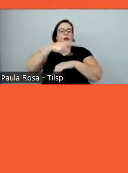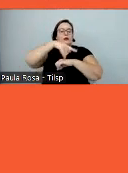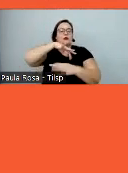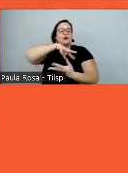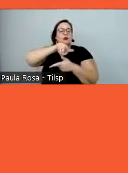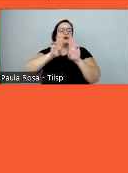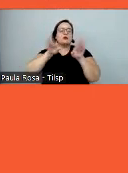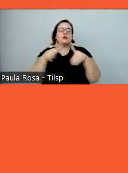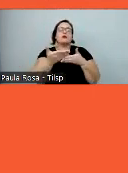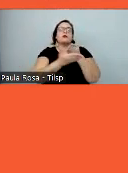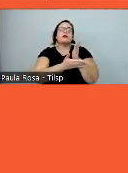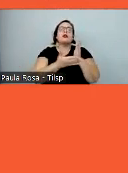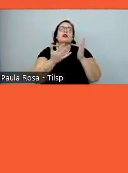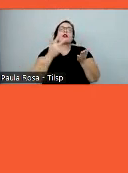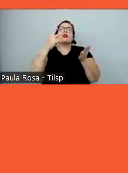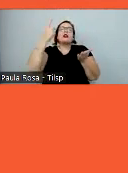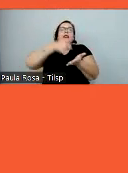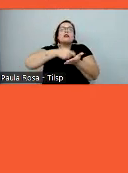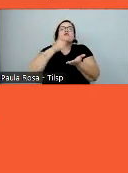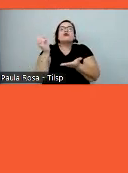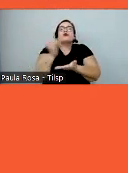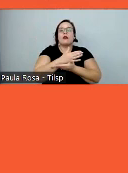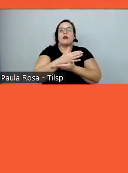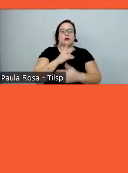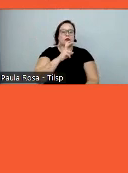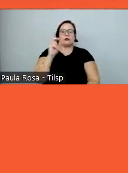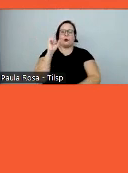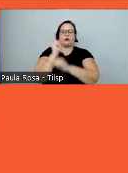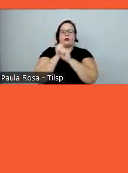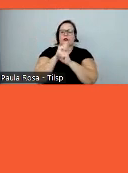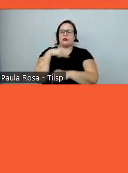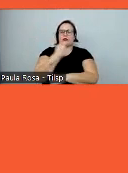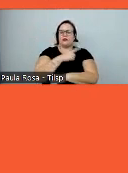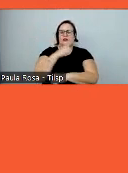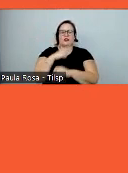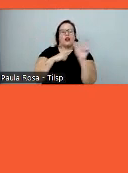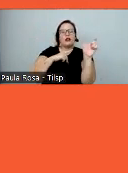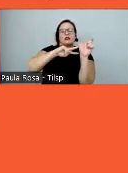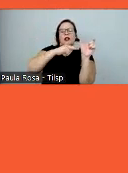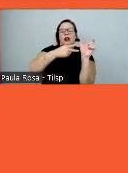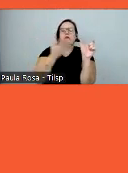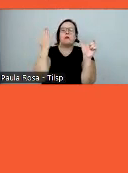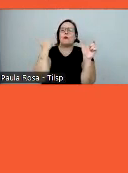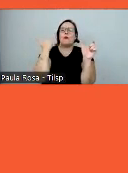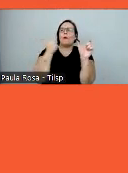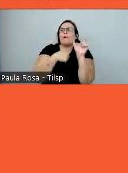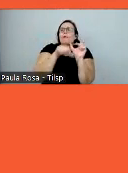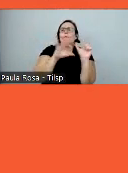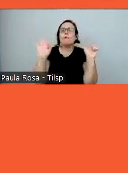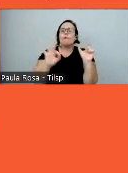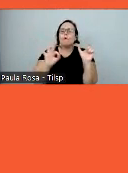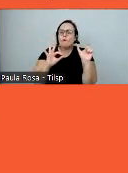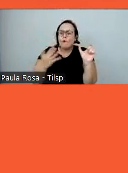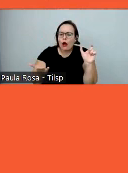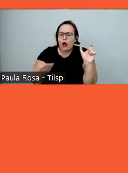de quase 50 anos em que nós tínhamos uma definição praticamente inalterada né uma definição que é uma definição